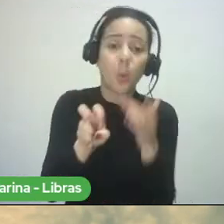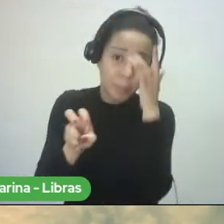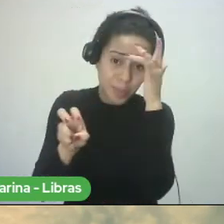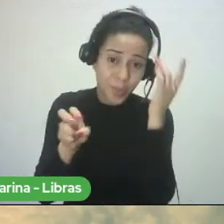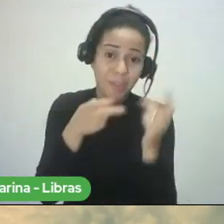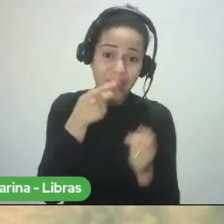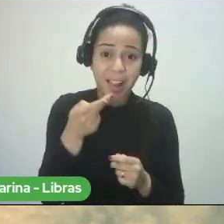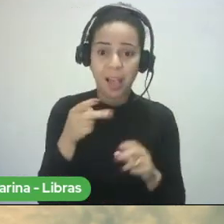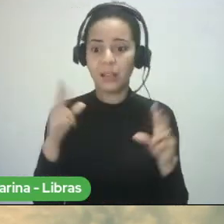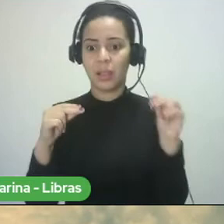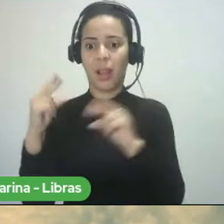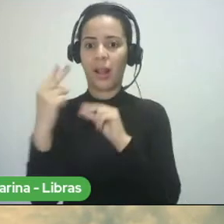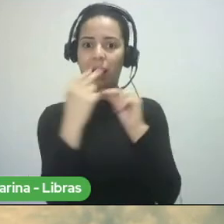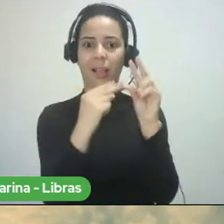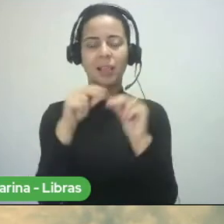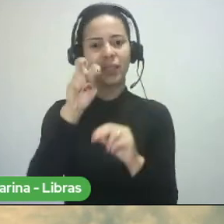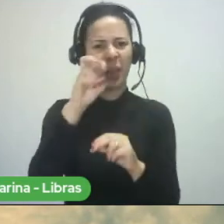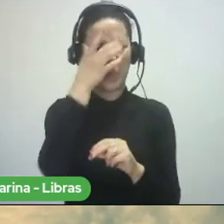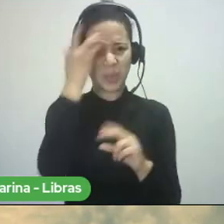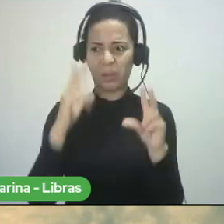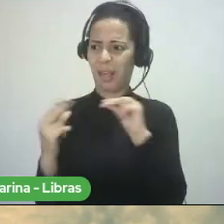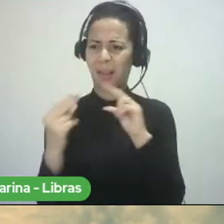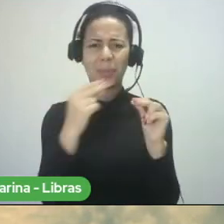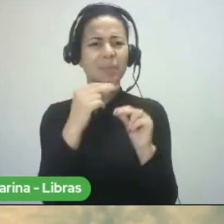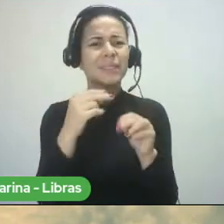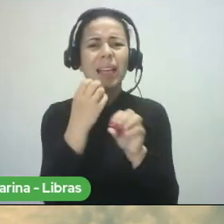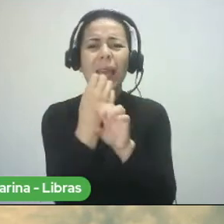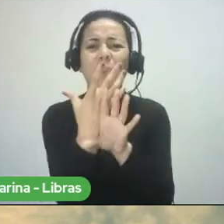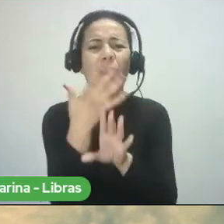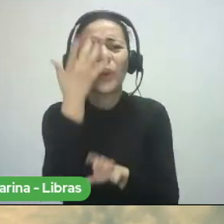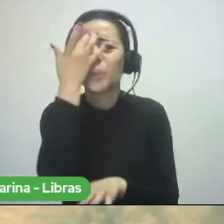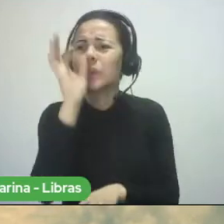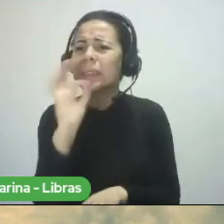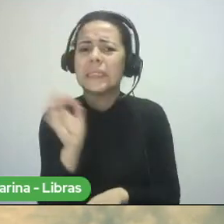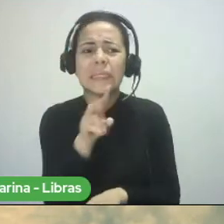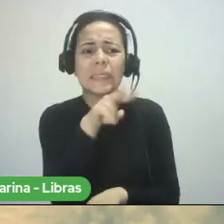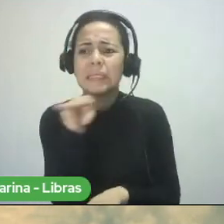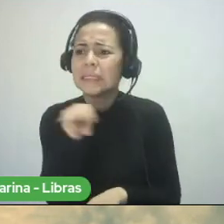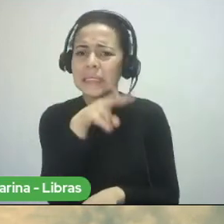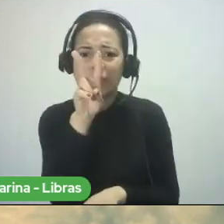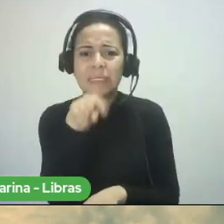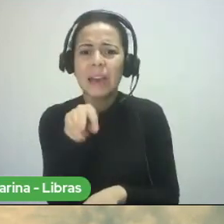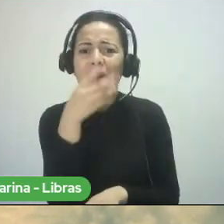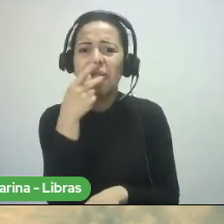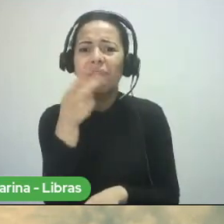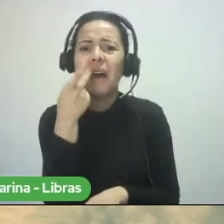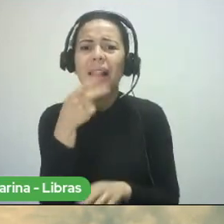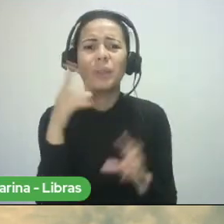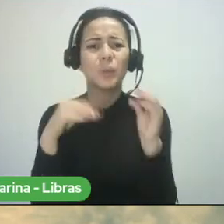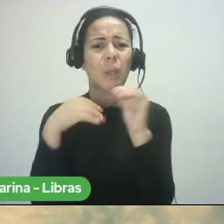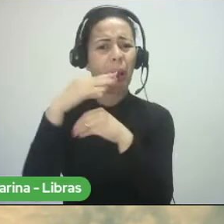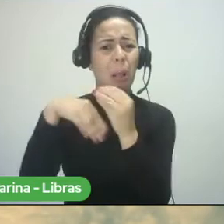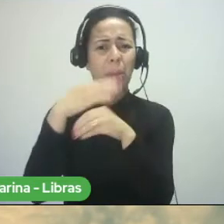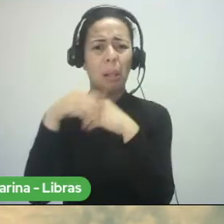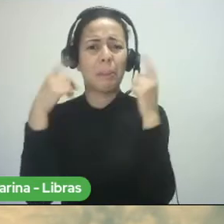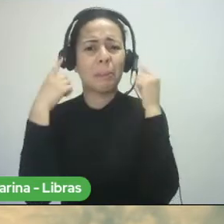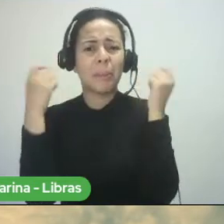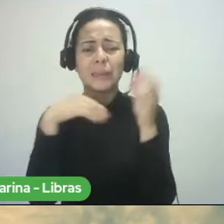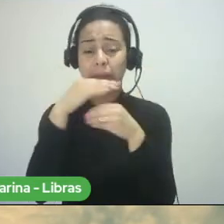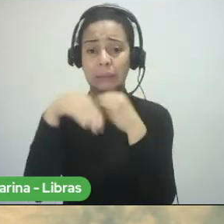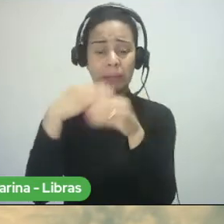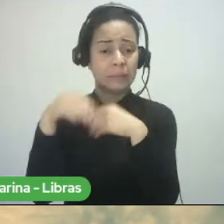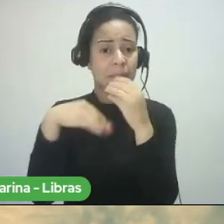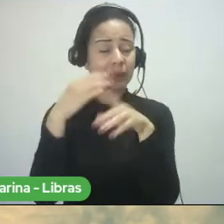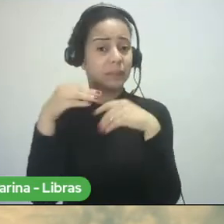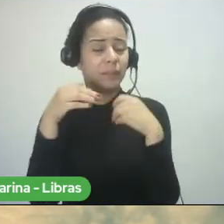nada, né? Fica às vezes aquela coisa de uma pessoa fala e a outra fala em cima e as duas acham que estão falando ao mesmo tempo, uma